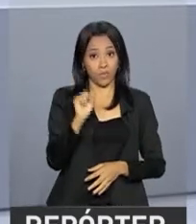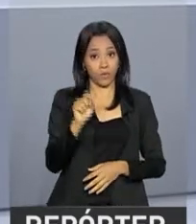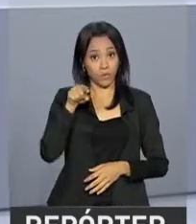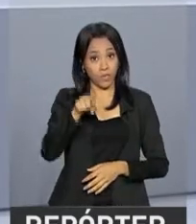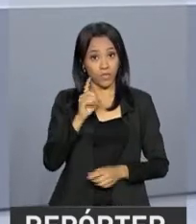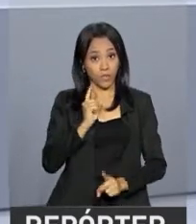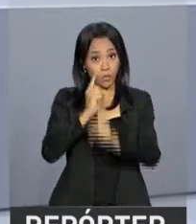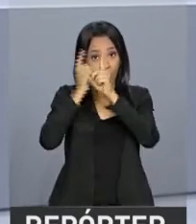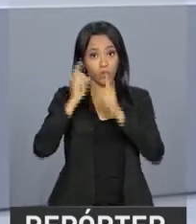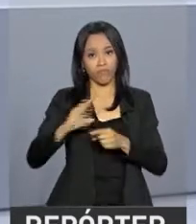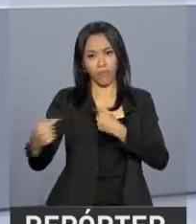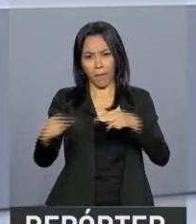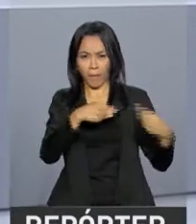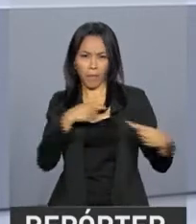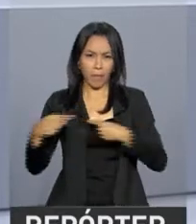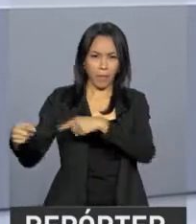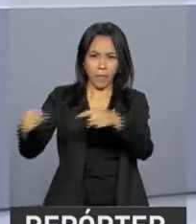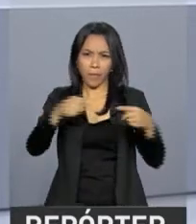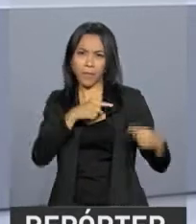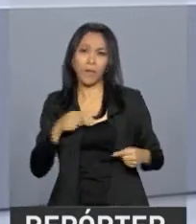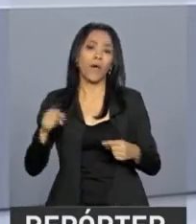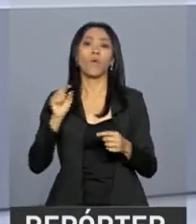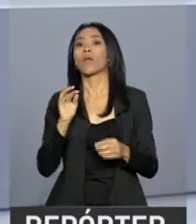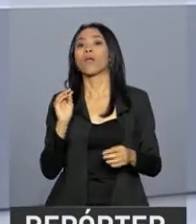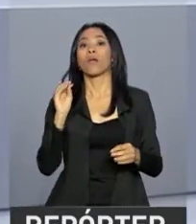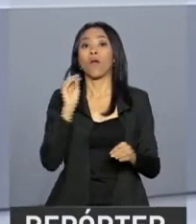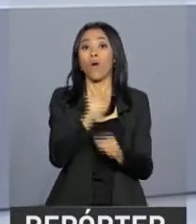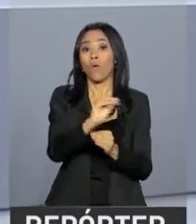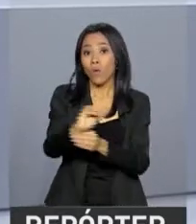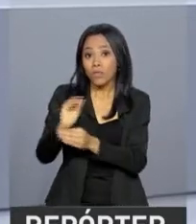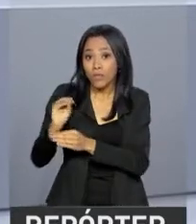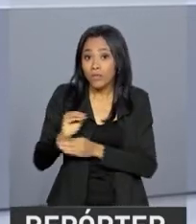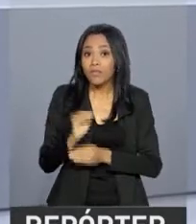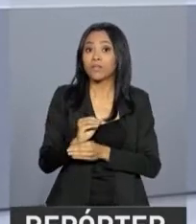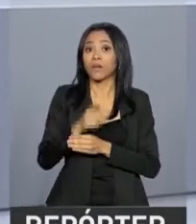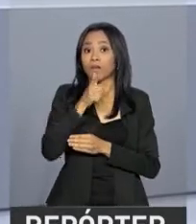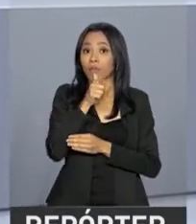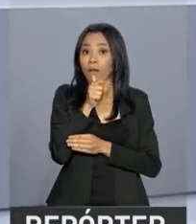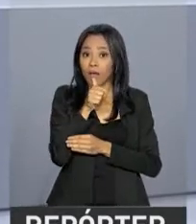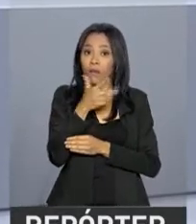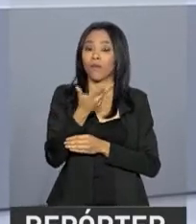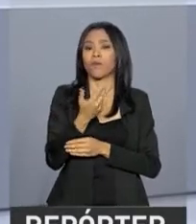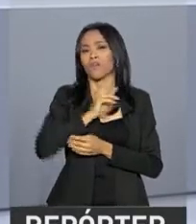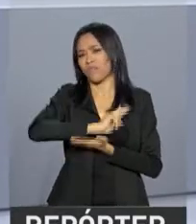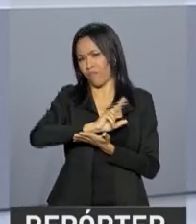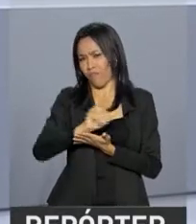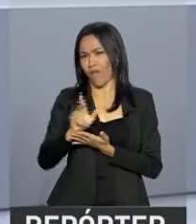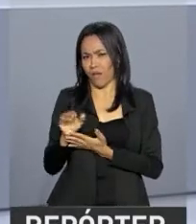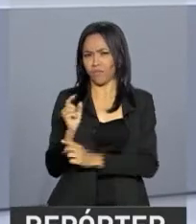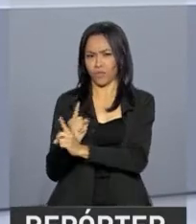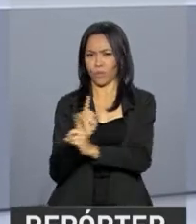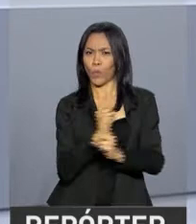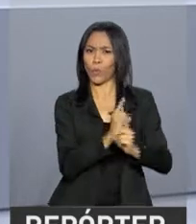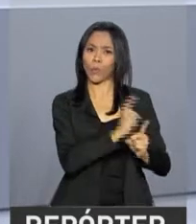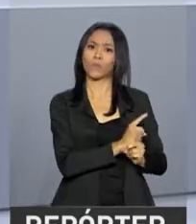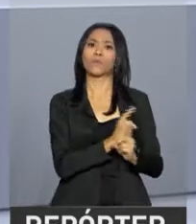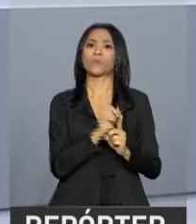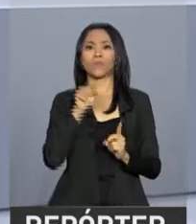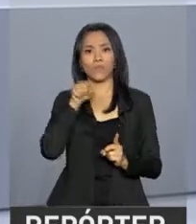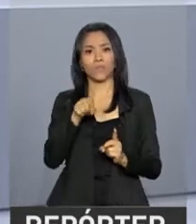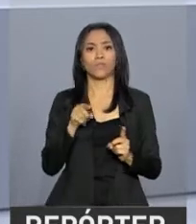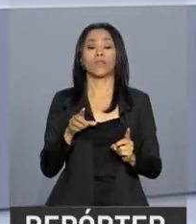debate deve ser concentrado na oferta e na preservação dos recursos hídricos diversos eventos paralelos ao fórum vão ser